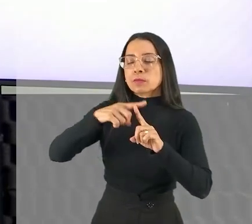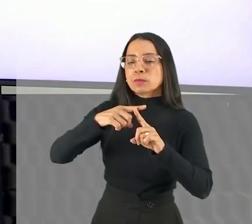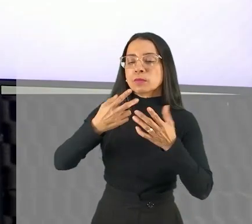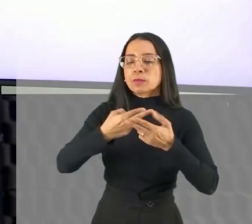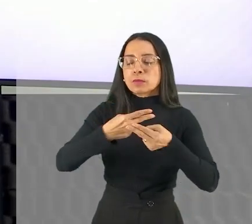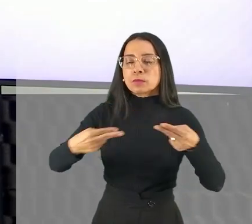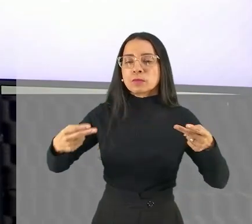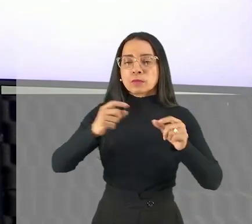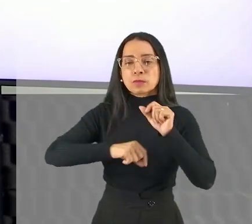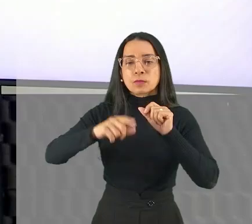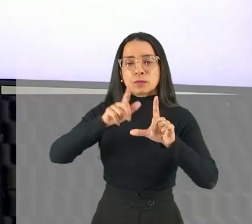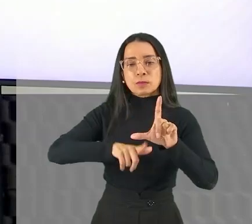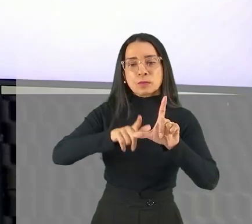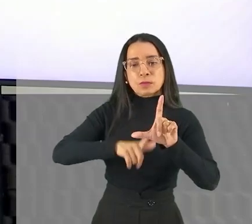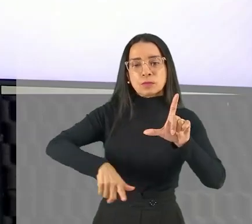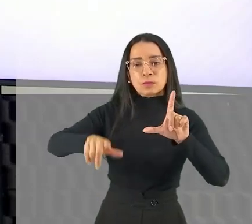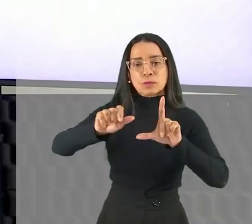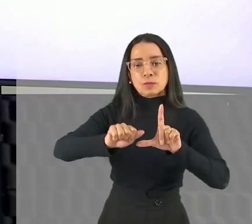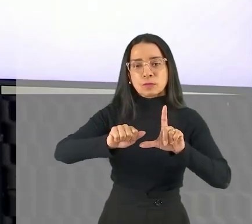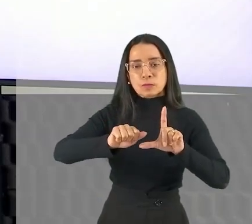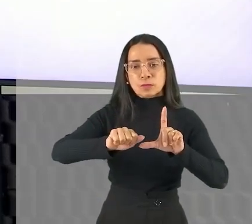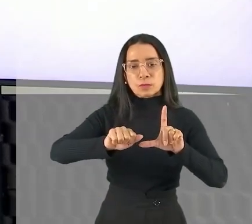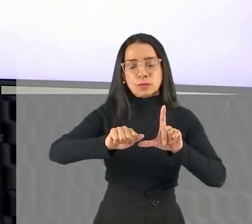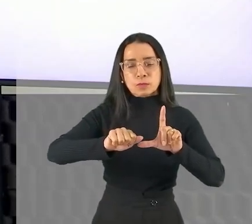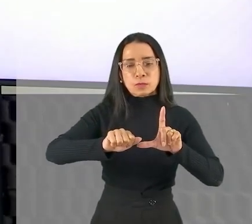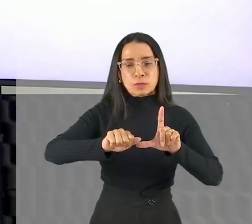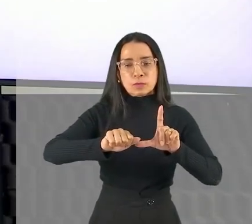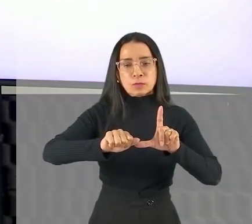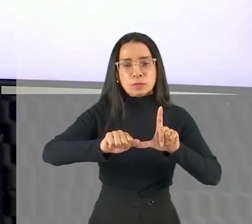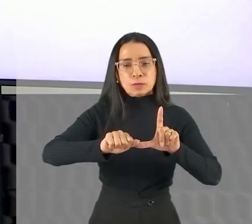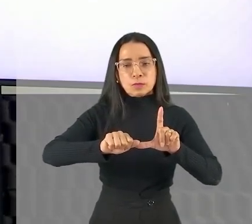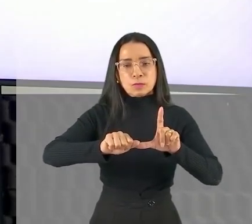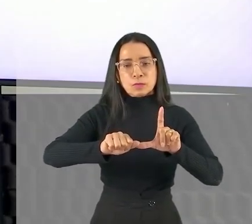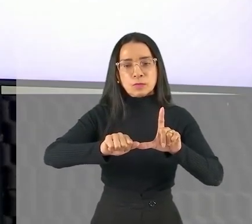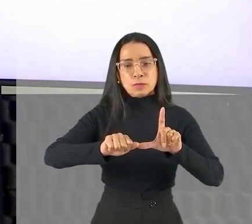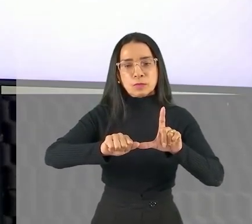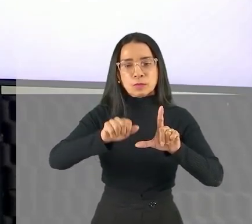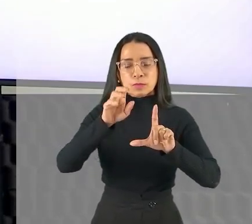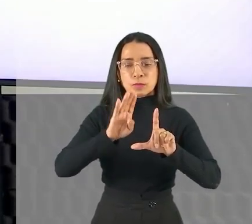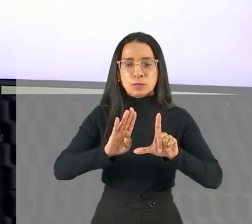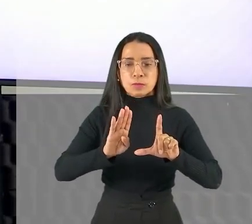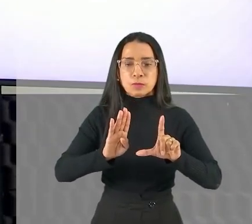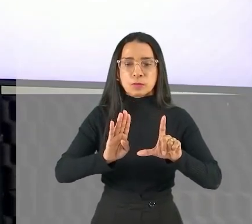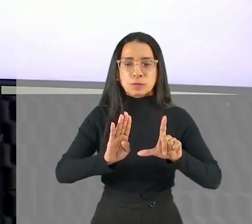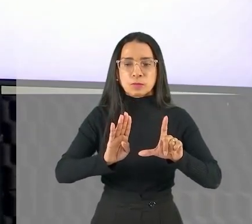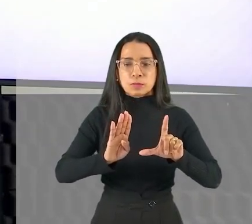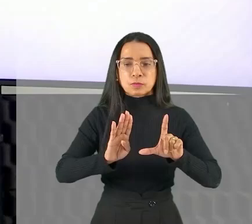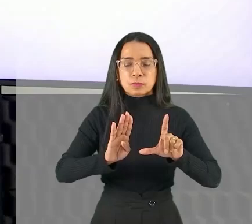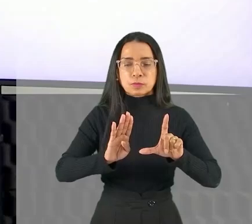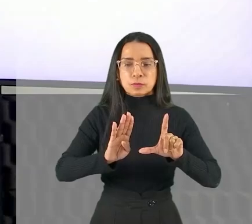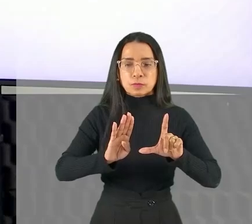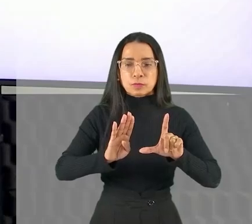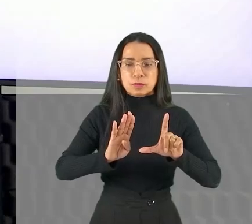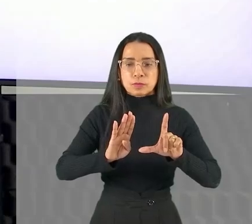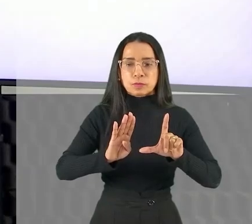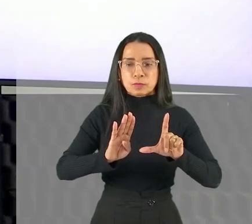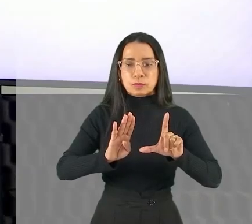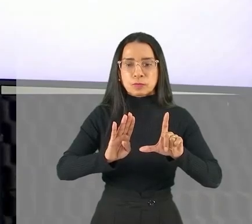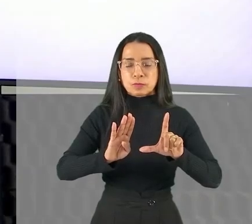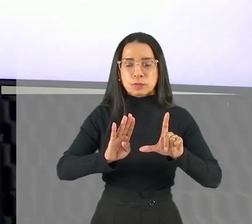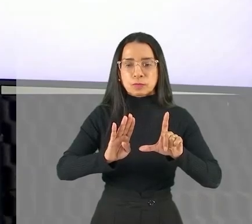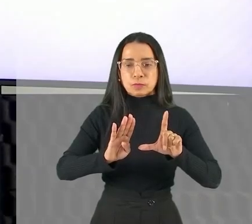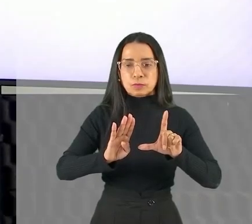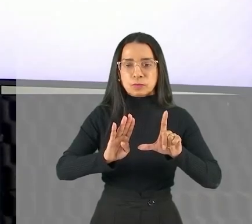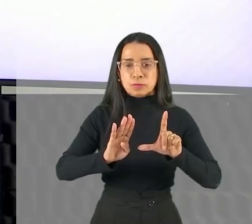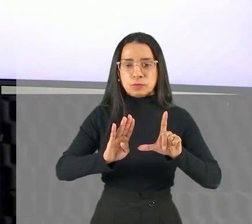A, as rimas entre Niciga e nicotina. Alternativa B, o uso de metáforas